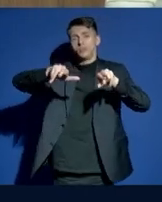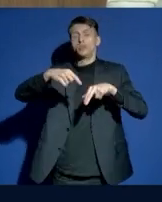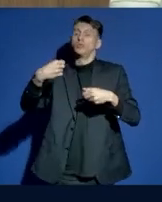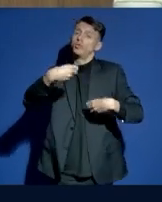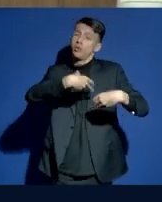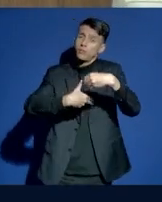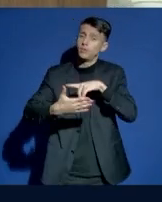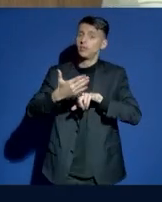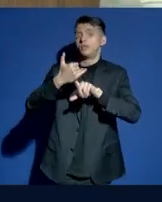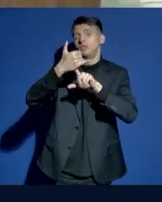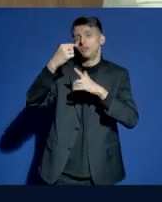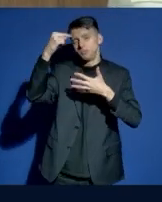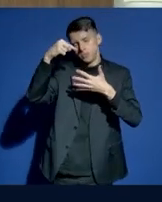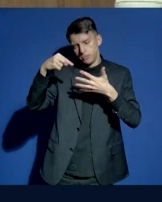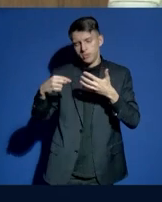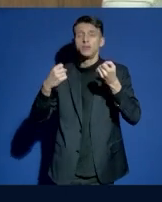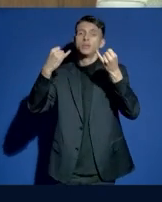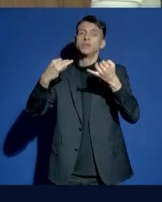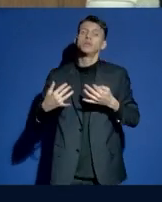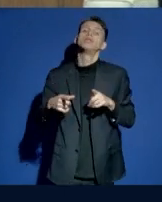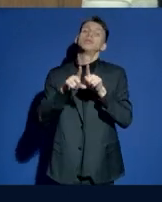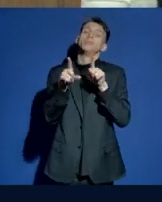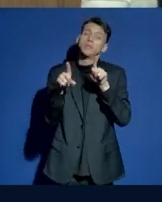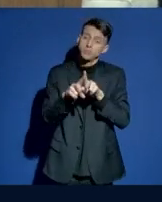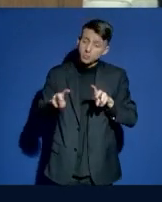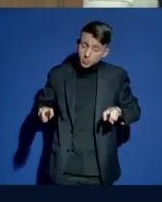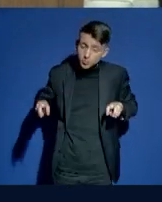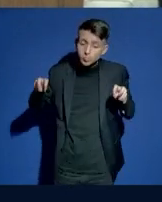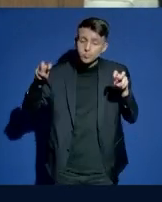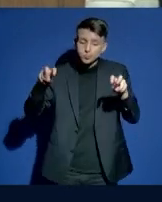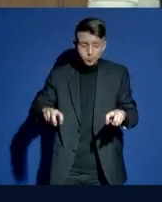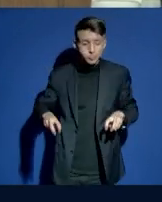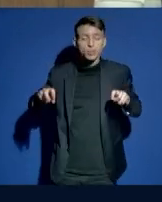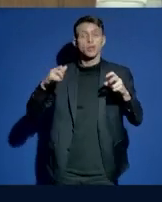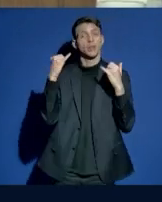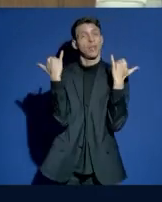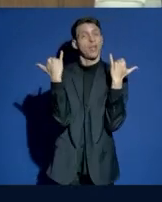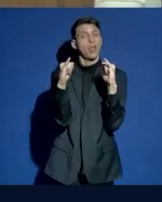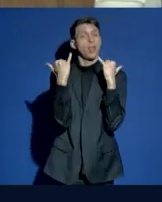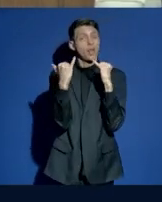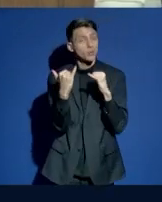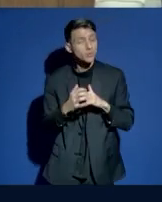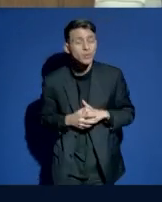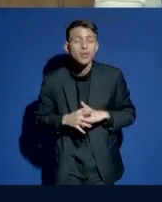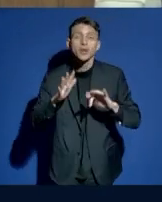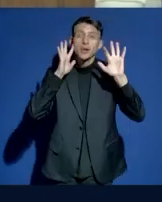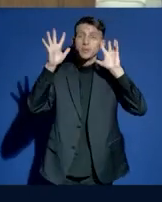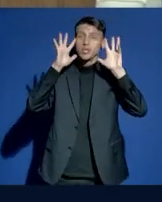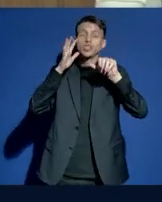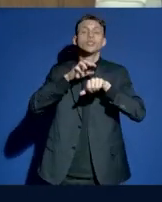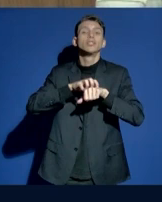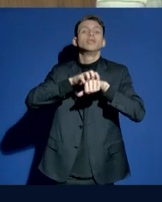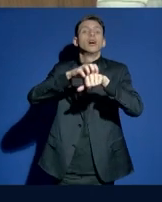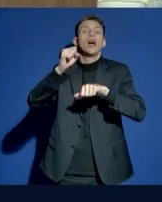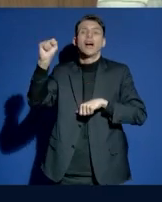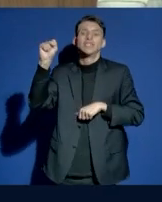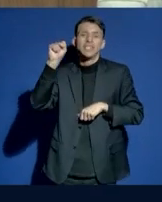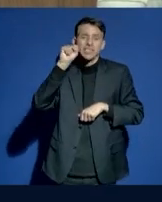tecnologias que eu citei um semi reboque elétrico é um veículo de transbordo de cana-de-açúcar